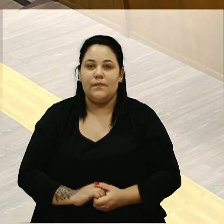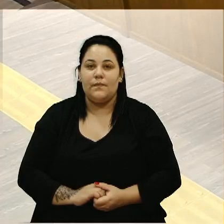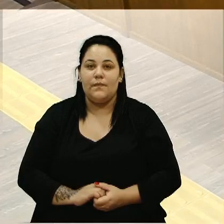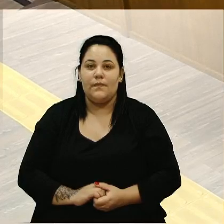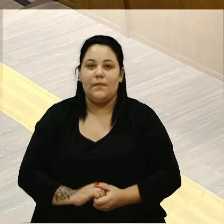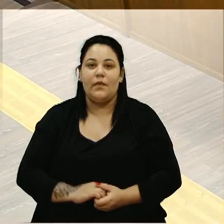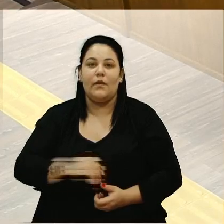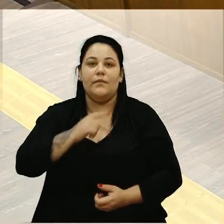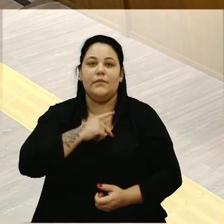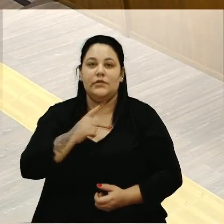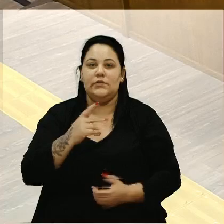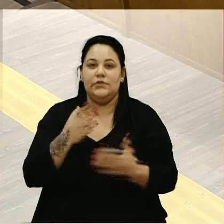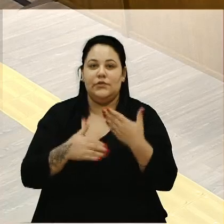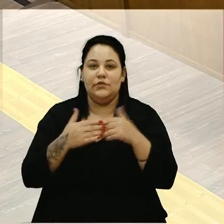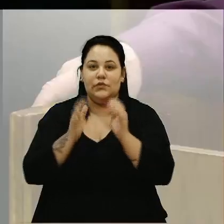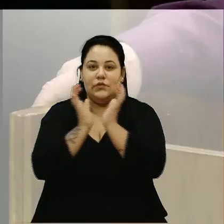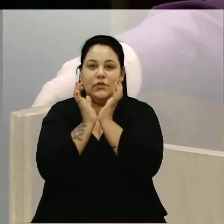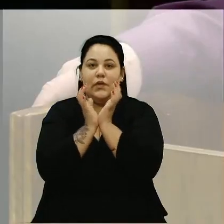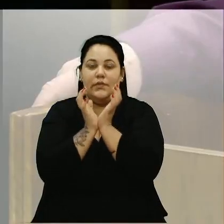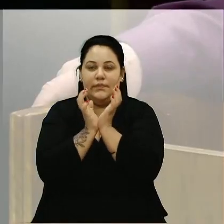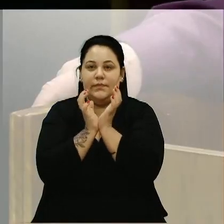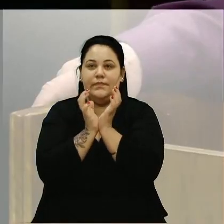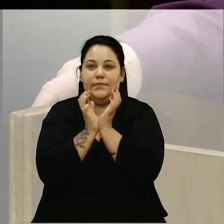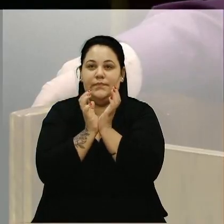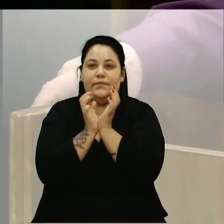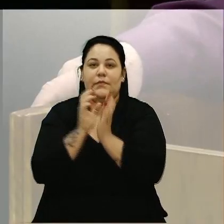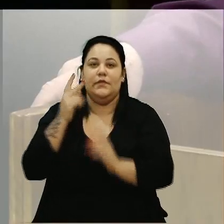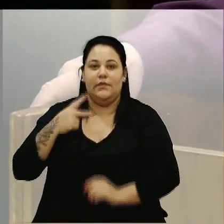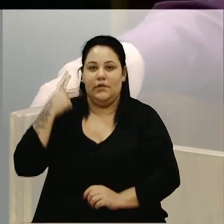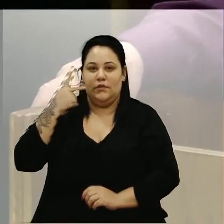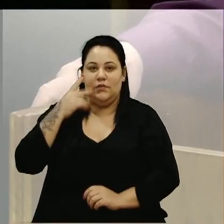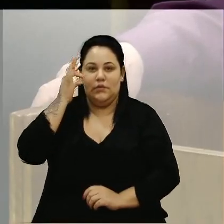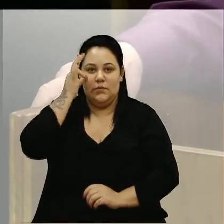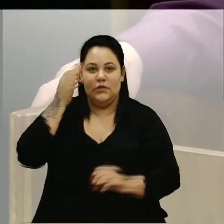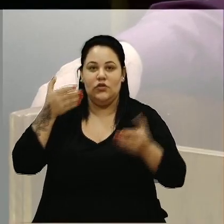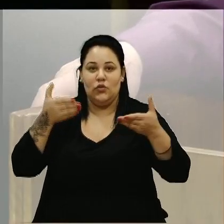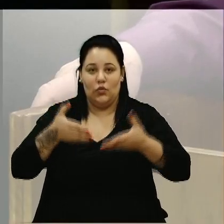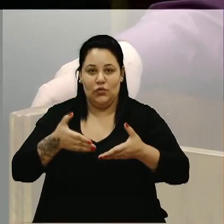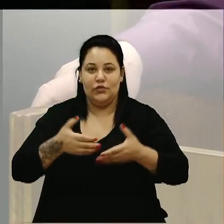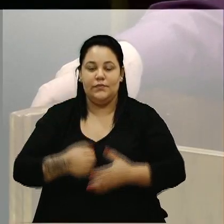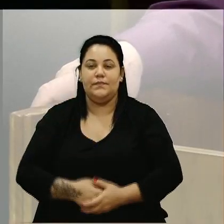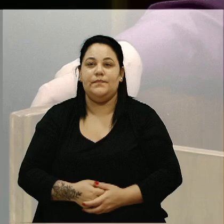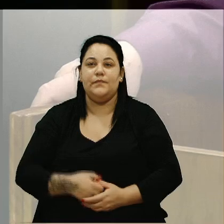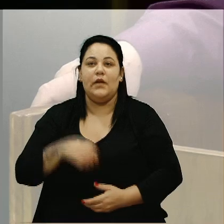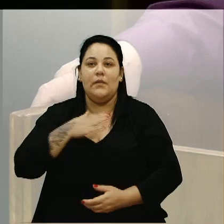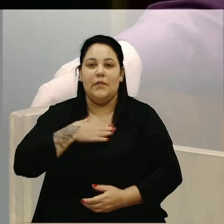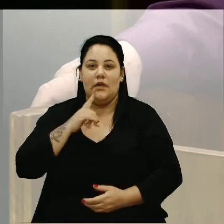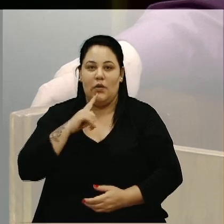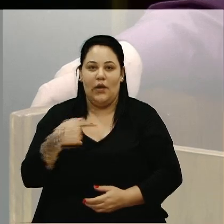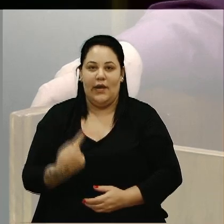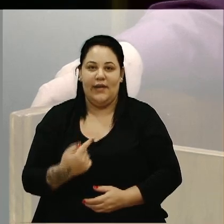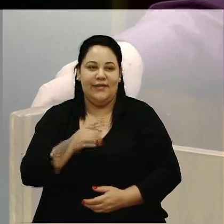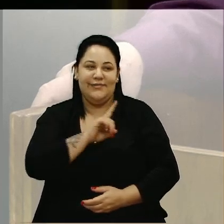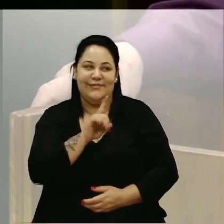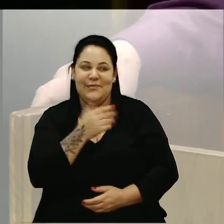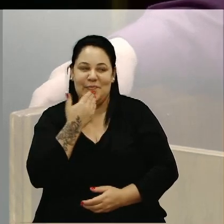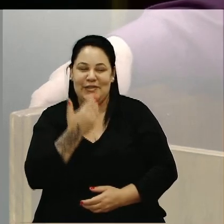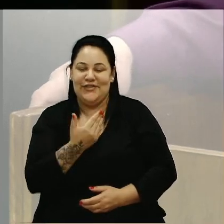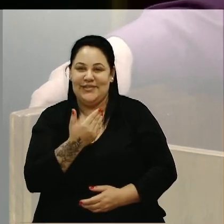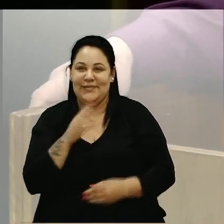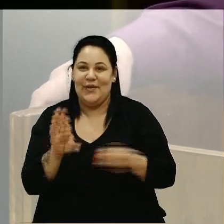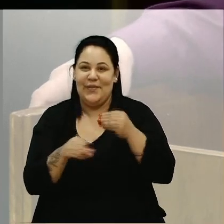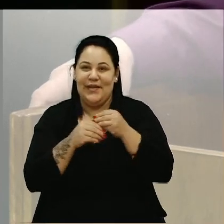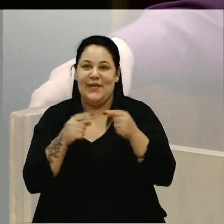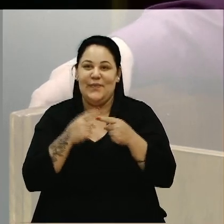Senhor presidente, colegas, vereadores e vereadoras, colega Gladys, eu não lhe pedi a parte porque na minha